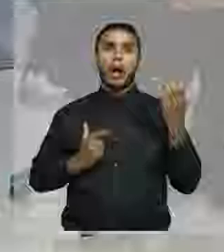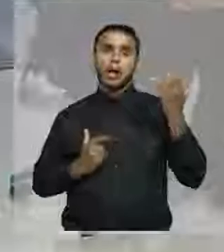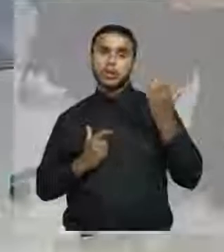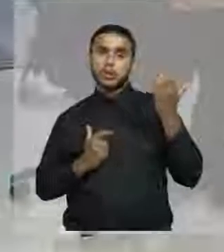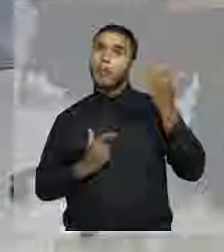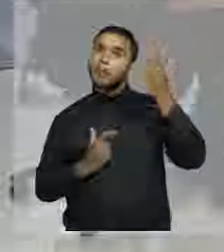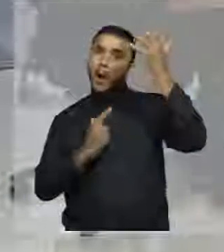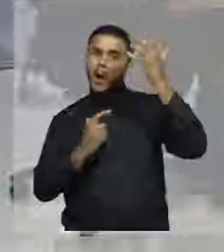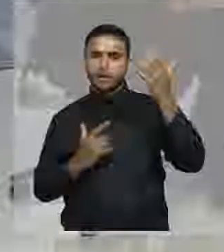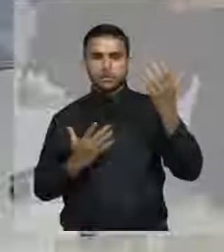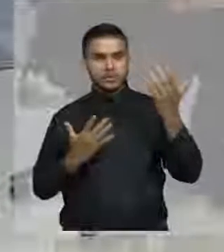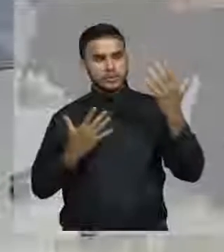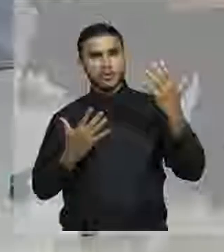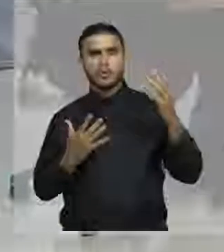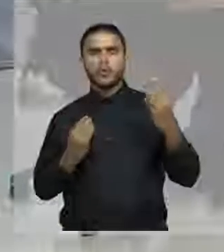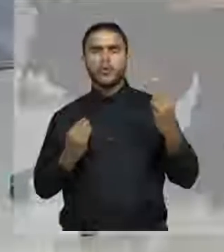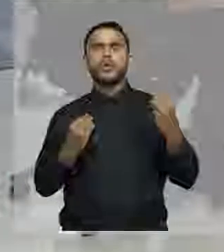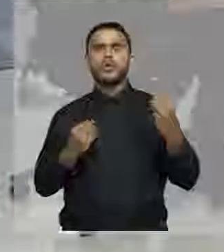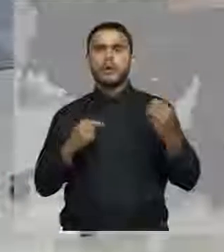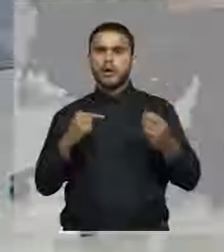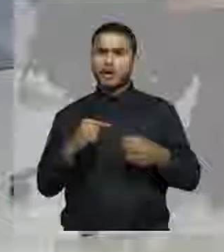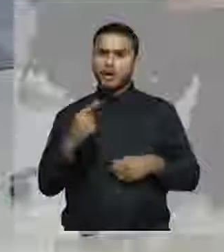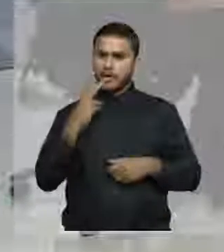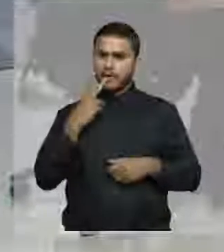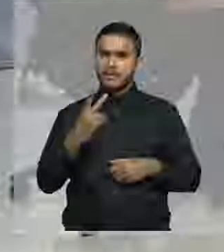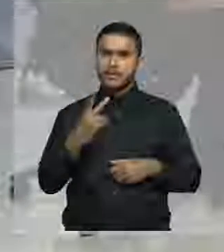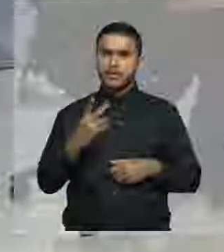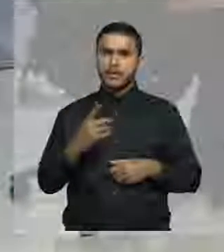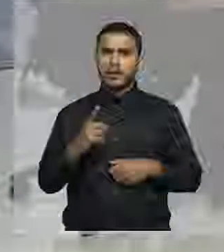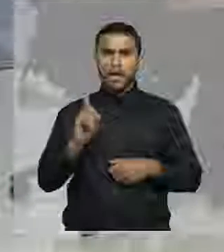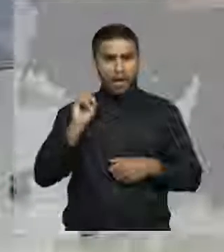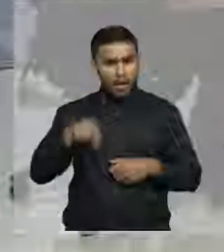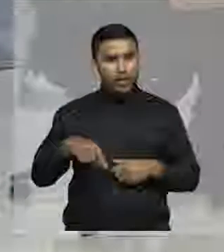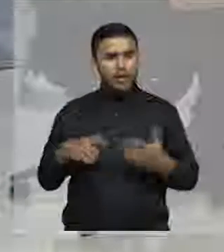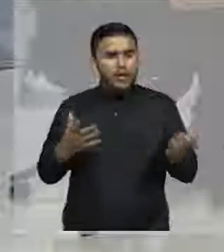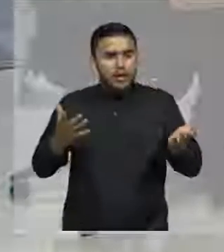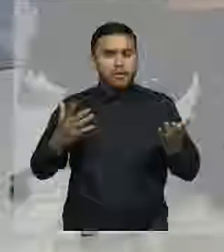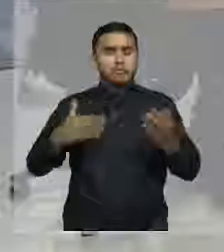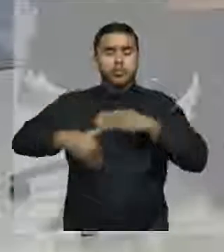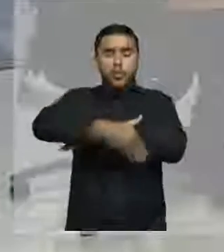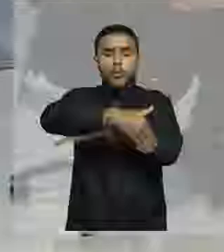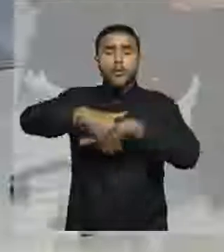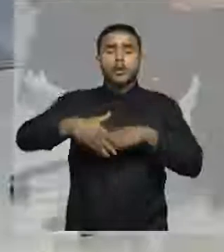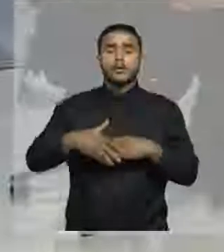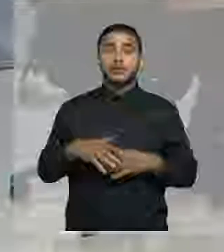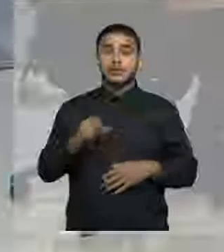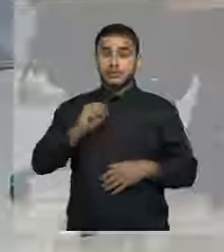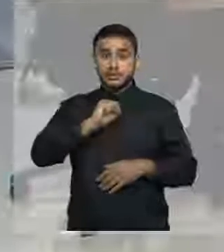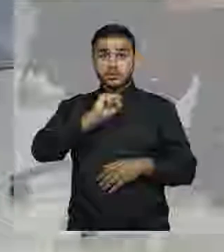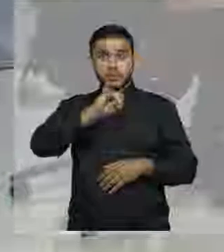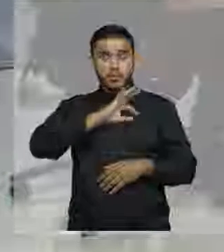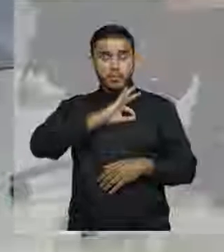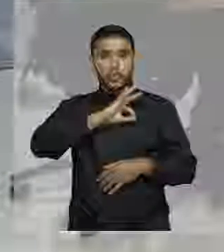de guerra na rua, quem sai à rua ostentando arma de guerra, o policial, ao enfrentá-lo, está no